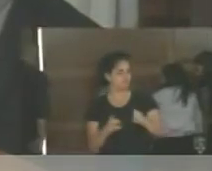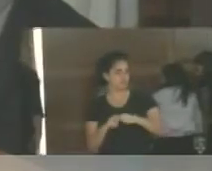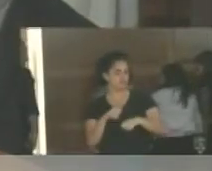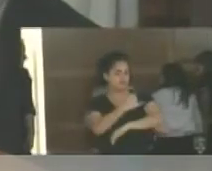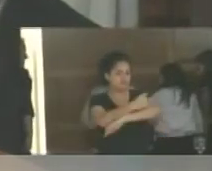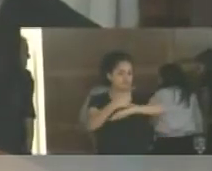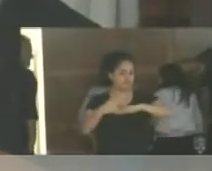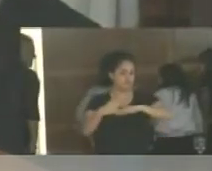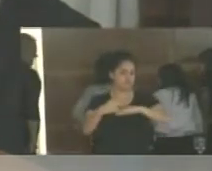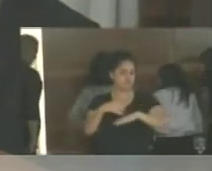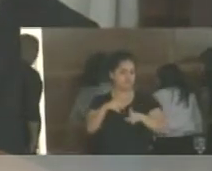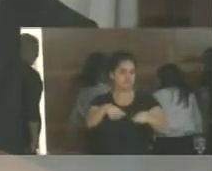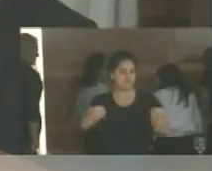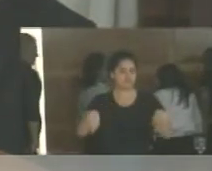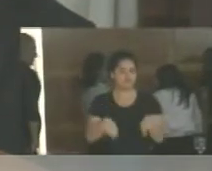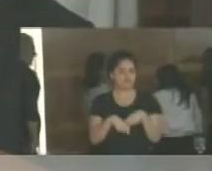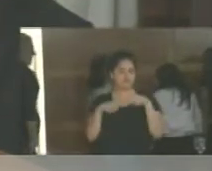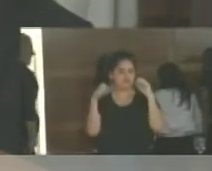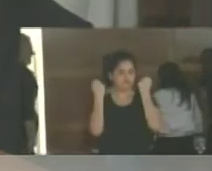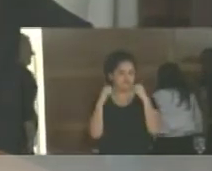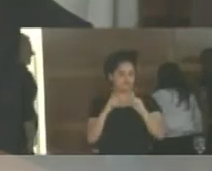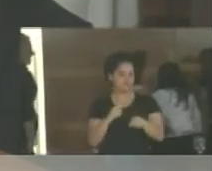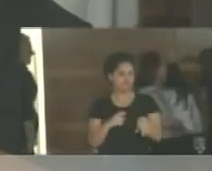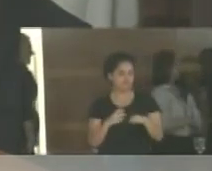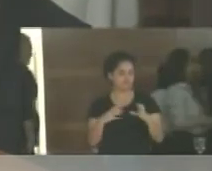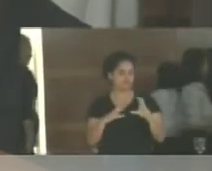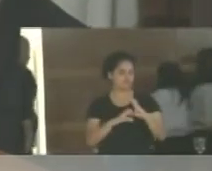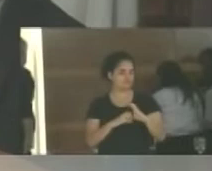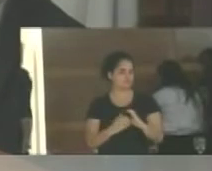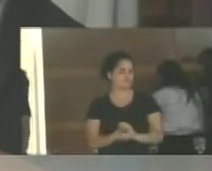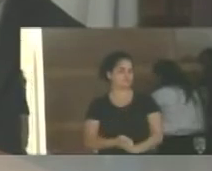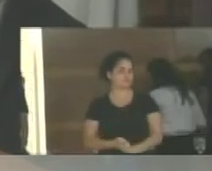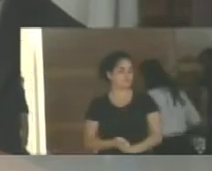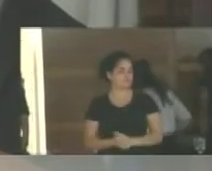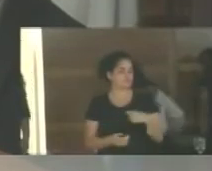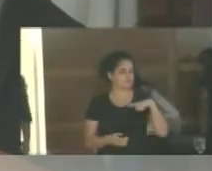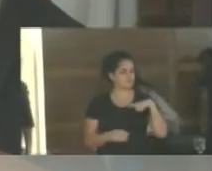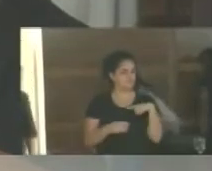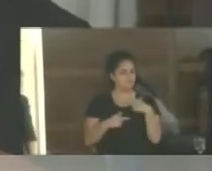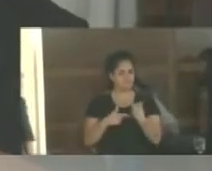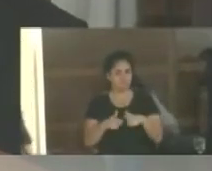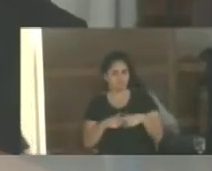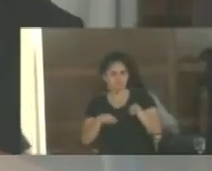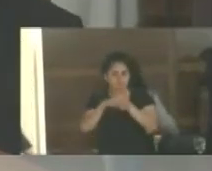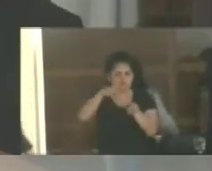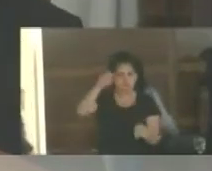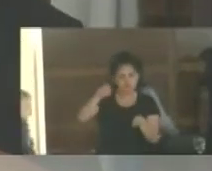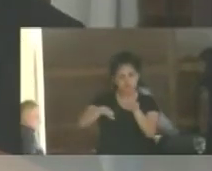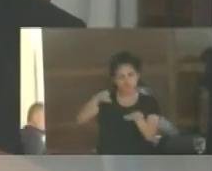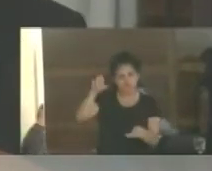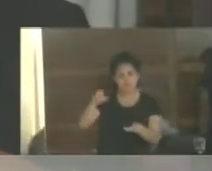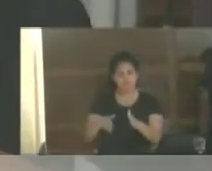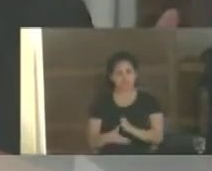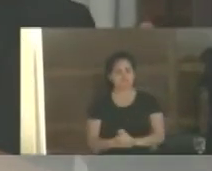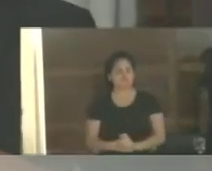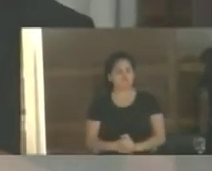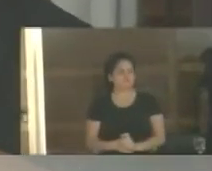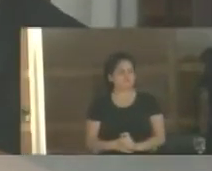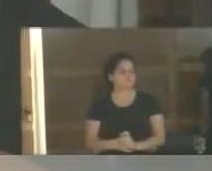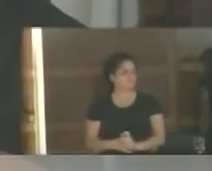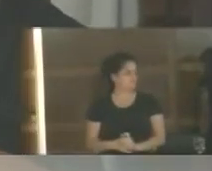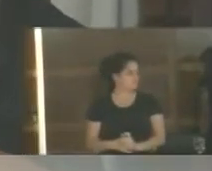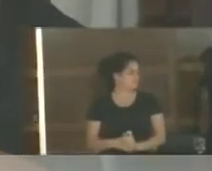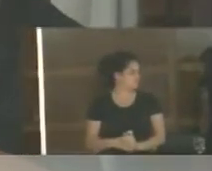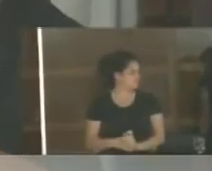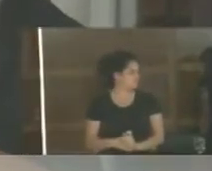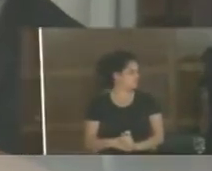Vossa Excelência tem acompanhado, né, um campo que ele tinha desnível, assim, de uma trave na outra, mais de 1 metro de desnível, e de lateral, de